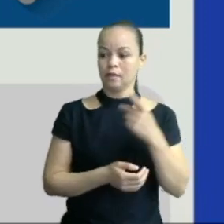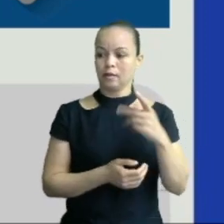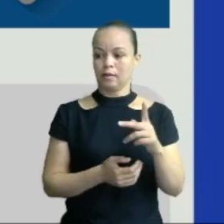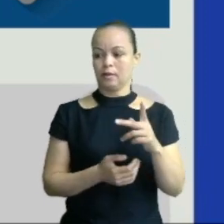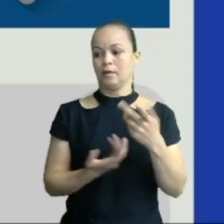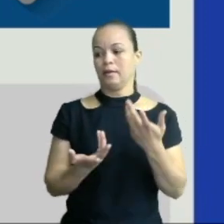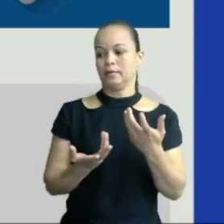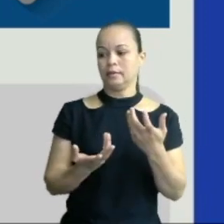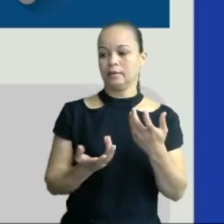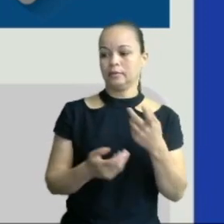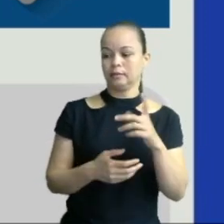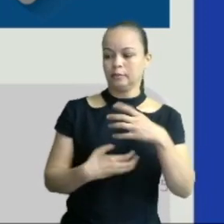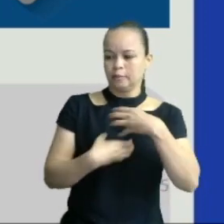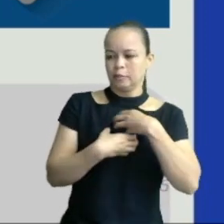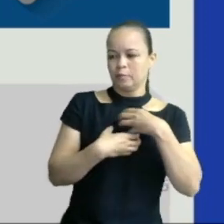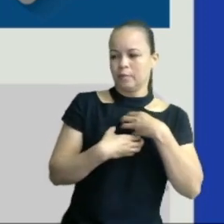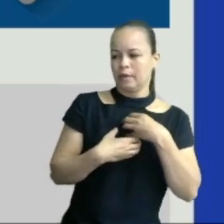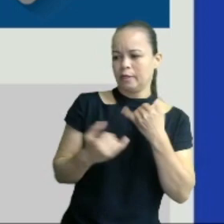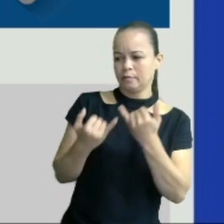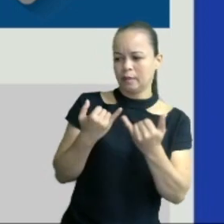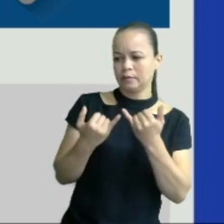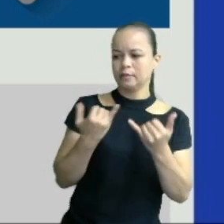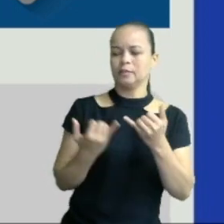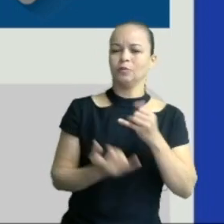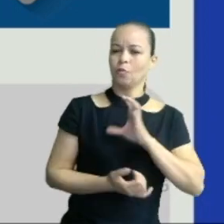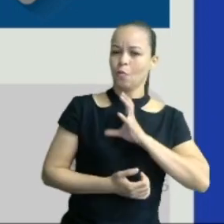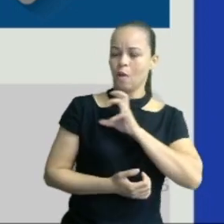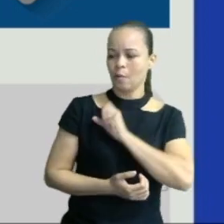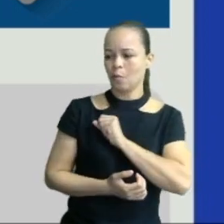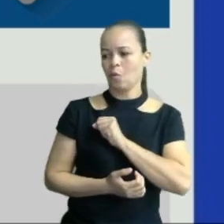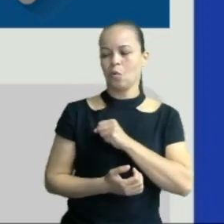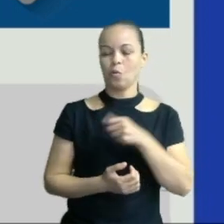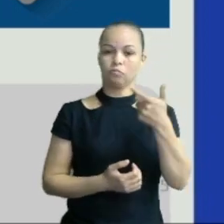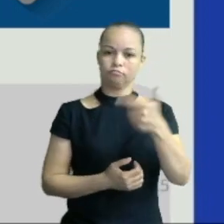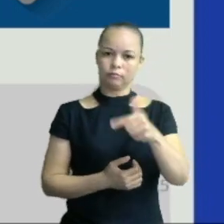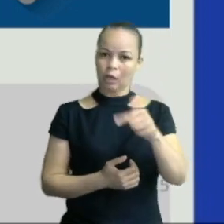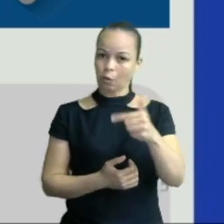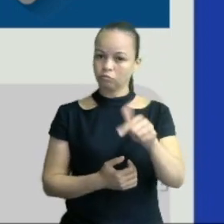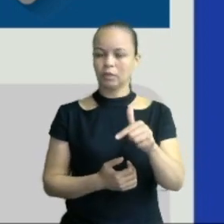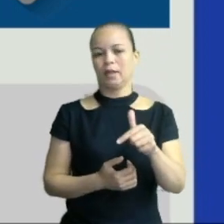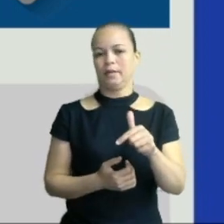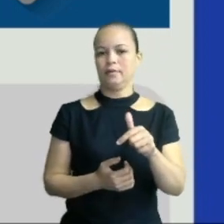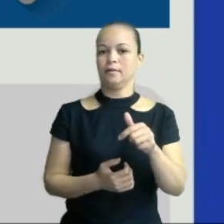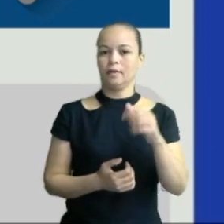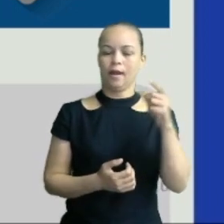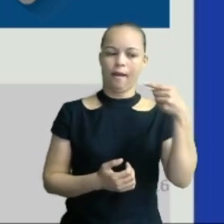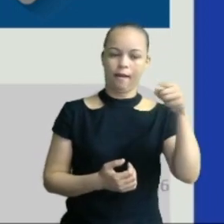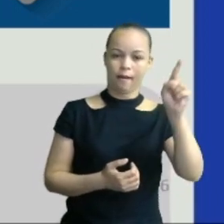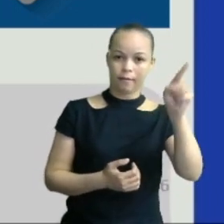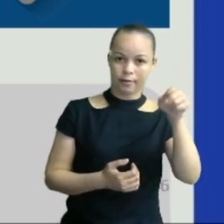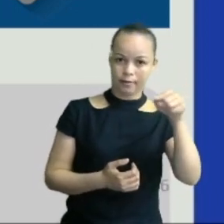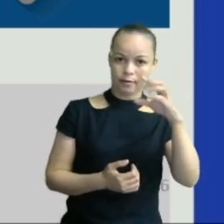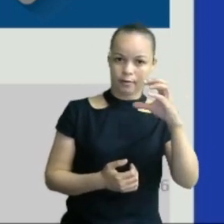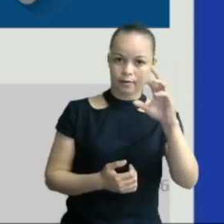de palavras masculinas, não se utiliza nunca crase. Tá bom, gente?